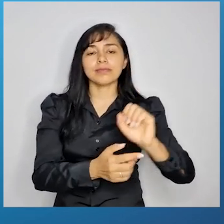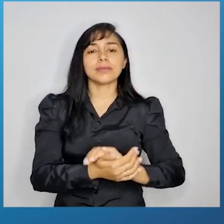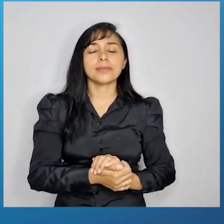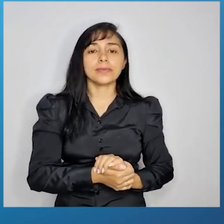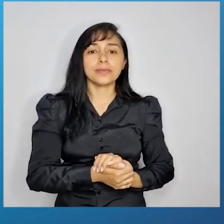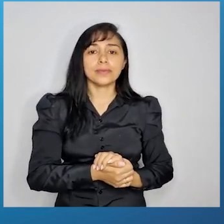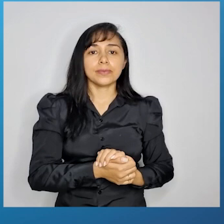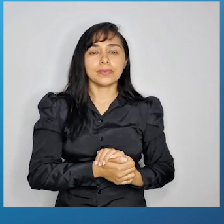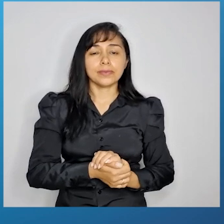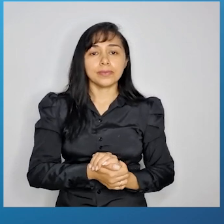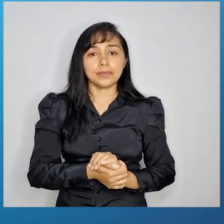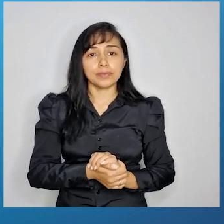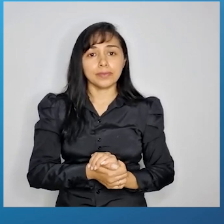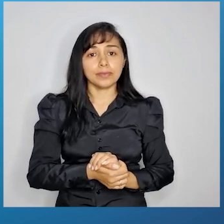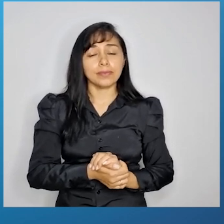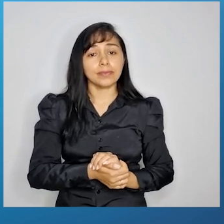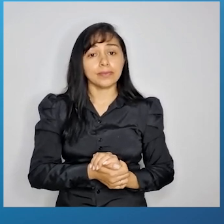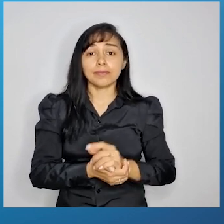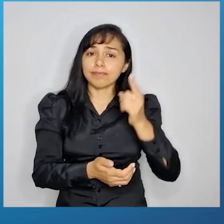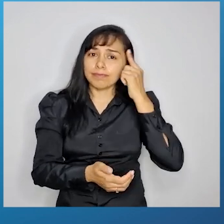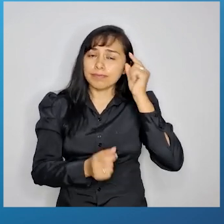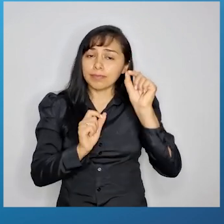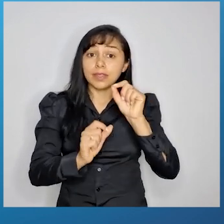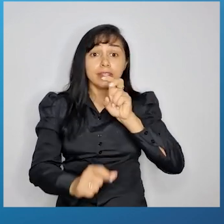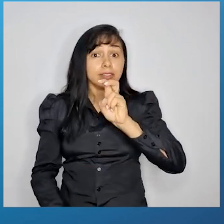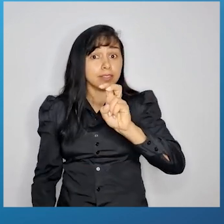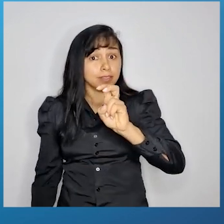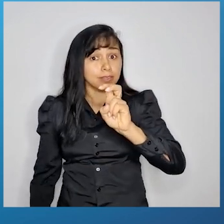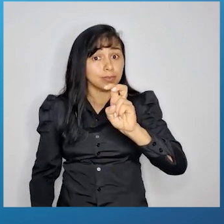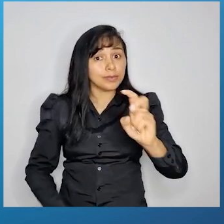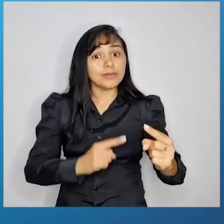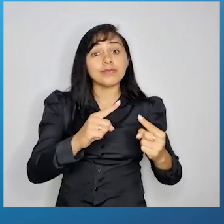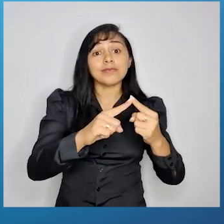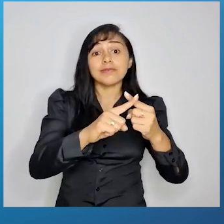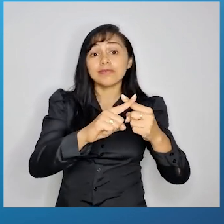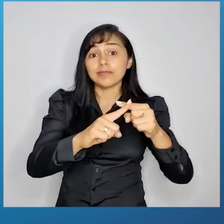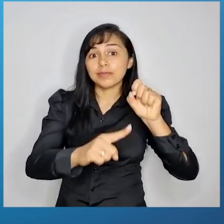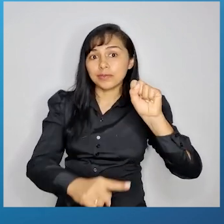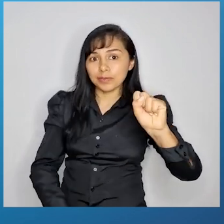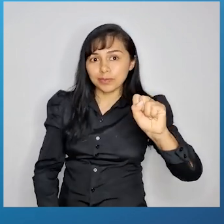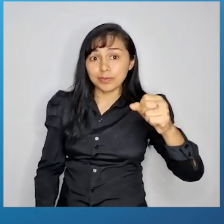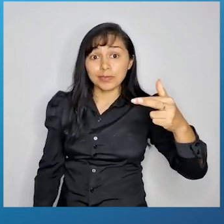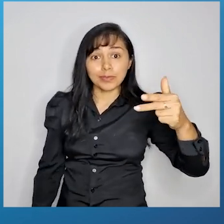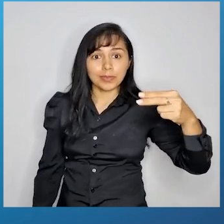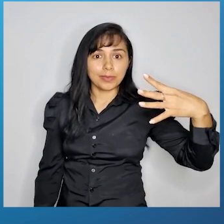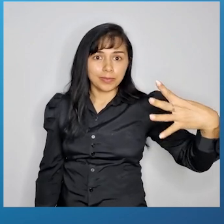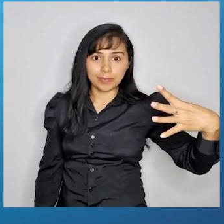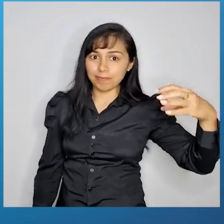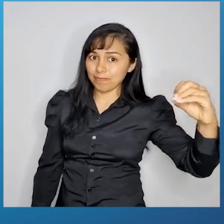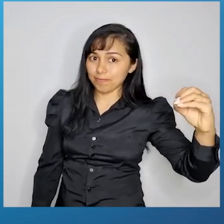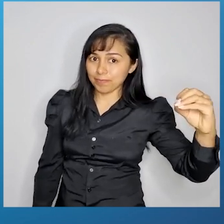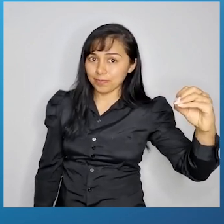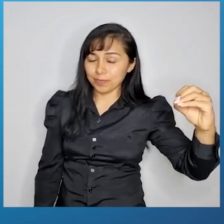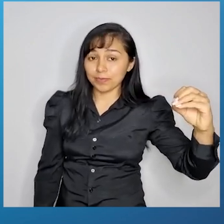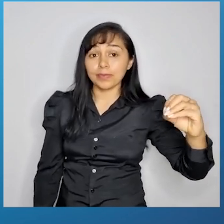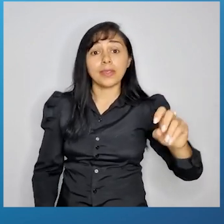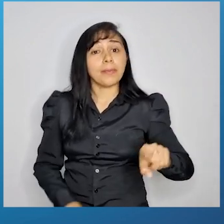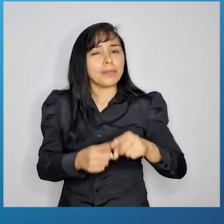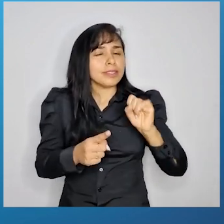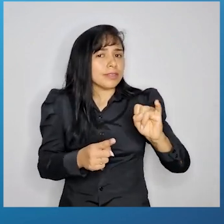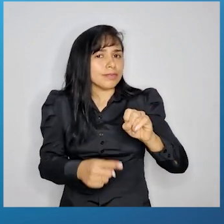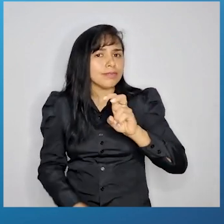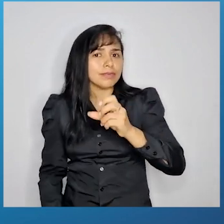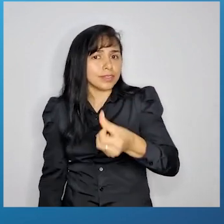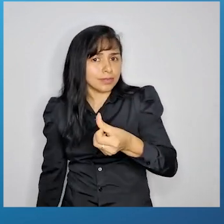8, nós vamos ter que 5 vezes 8 é exatamente 40. Se eu multiplicar